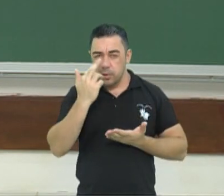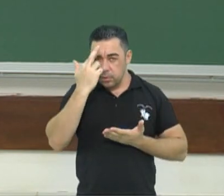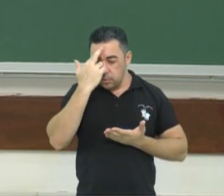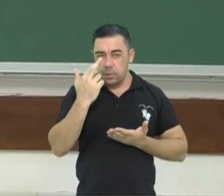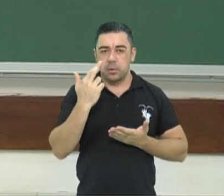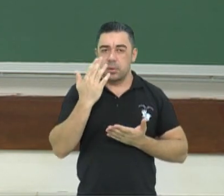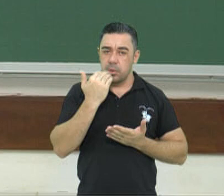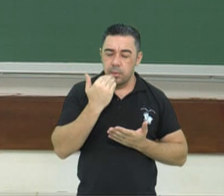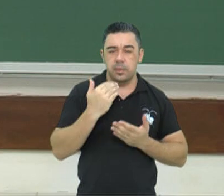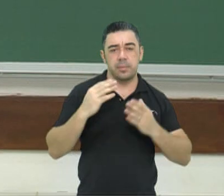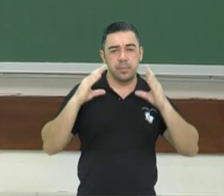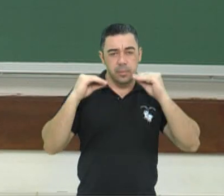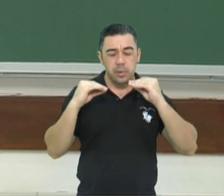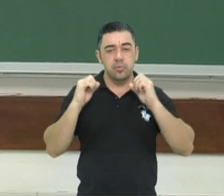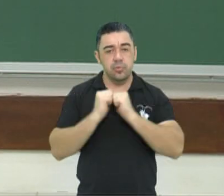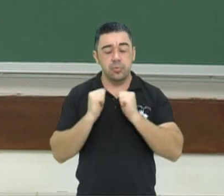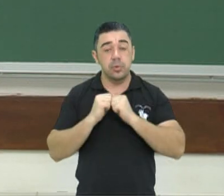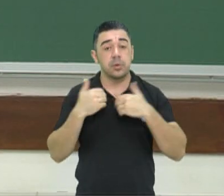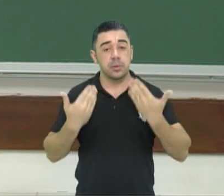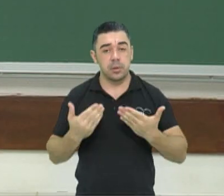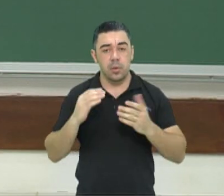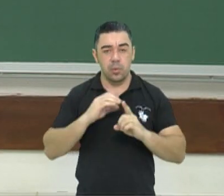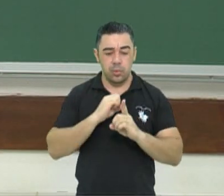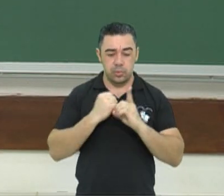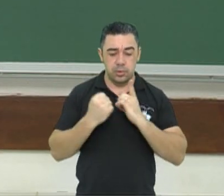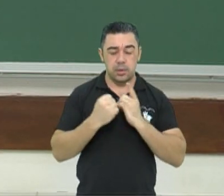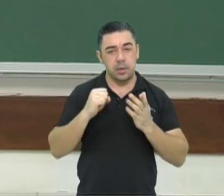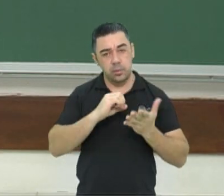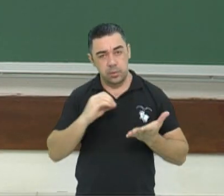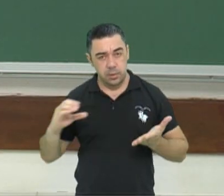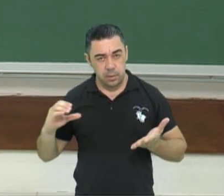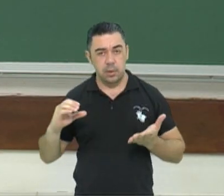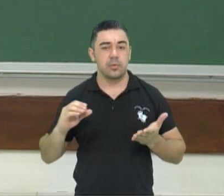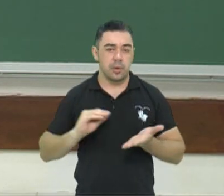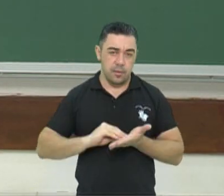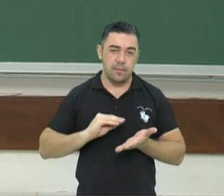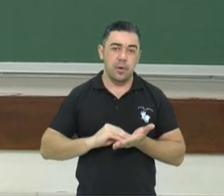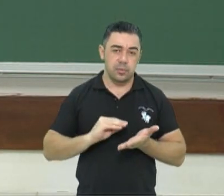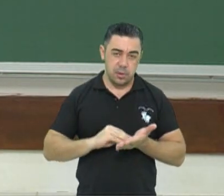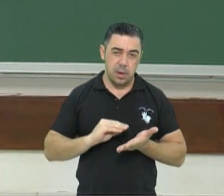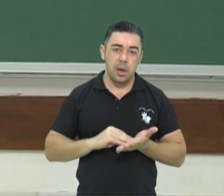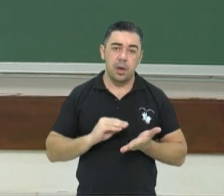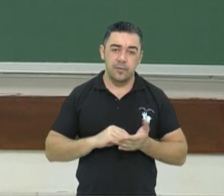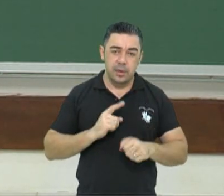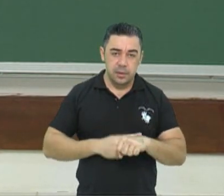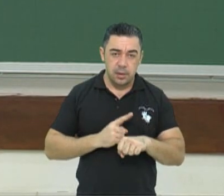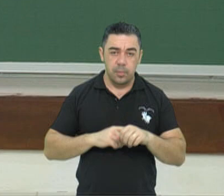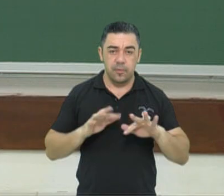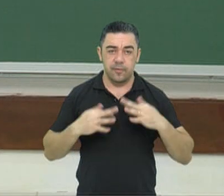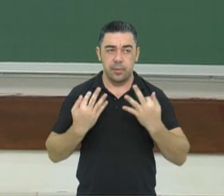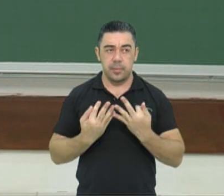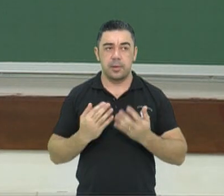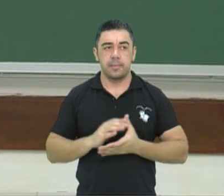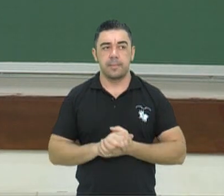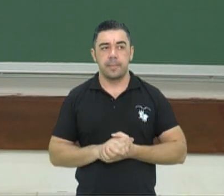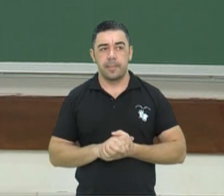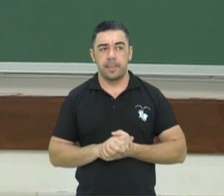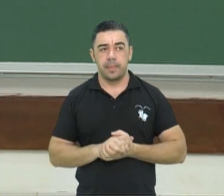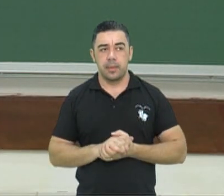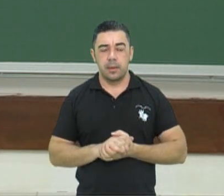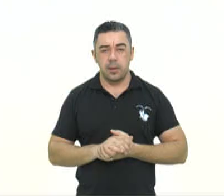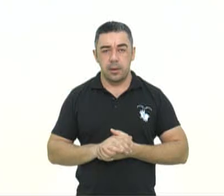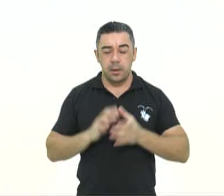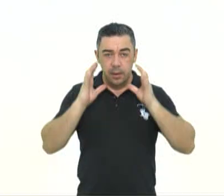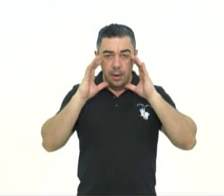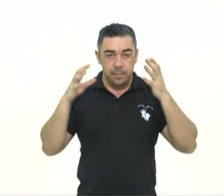está dizendo, a cultura oriental ainda tinha um pouco mais tempo para a família, a cultura ocidental já não tinha. É esse o argumento. Cabeça de